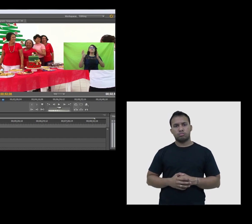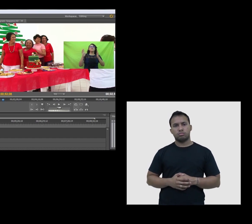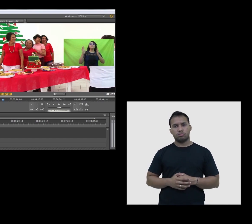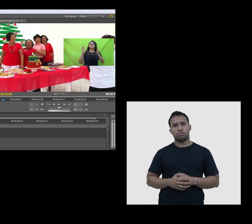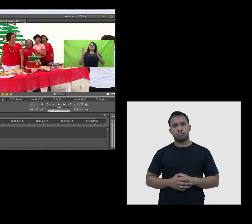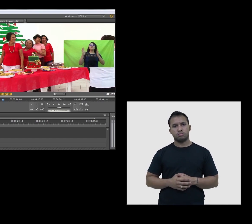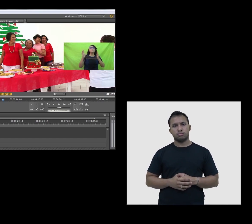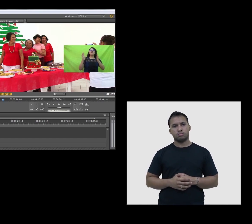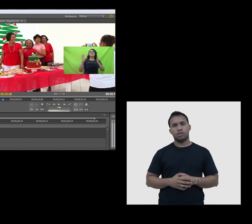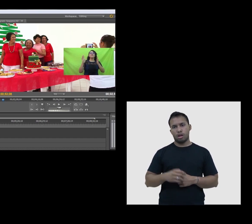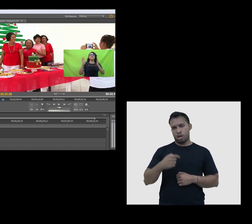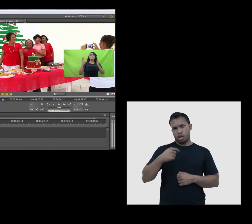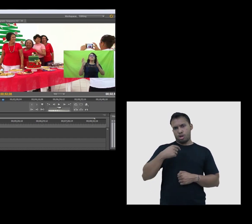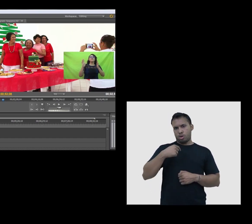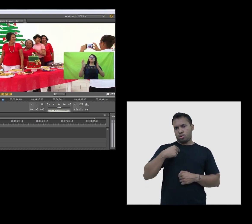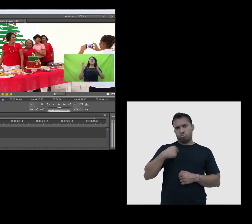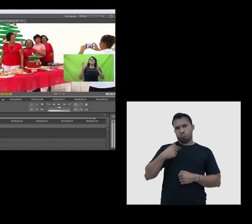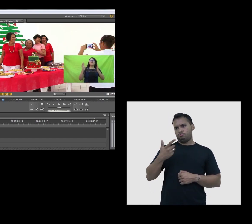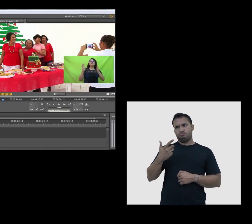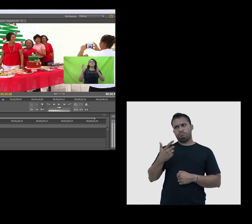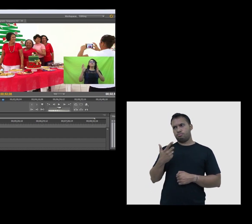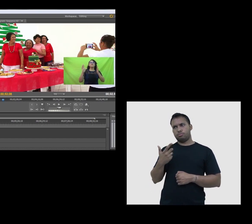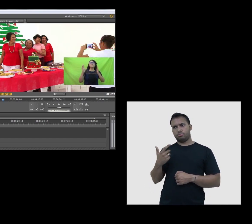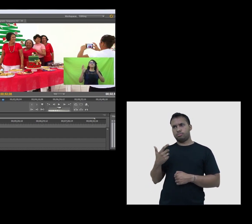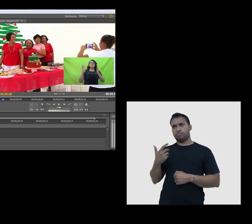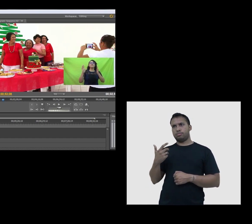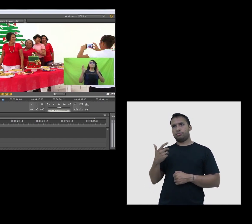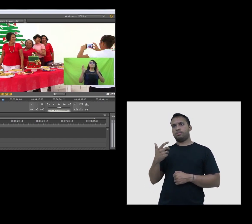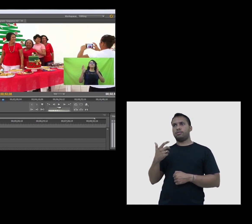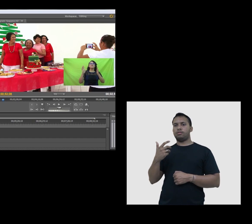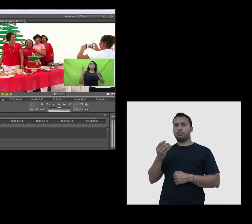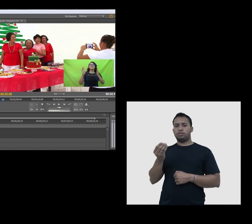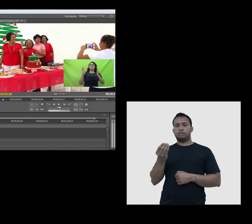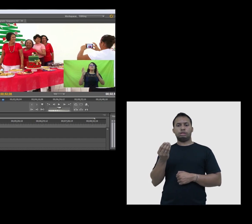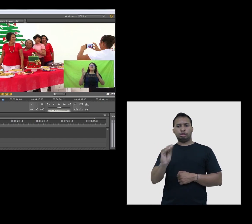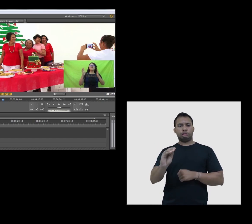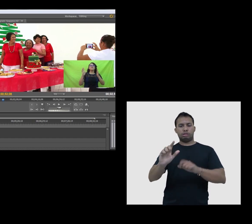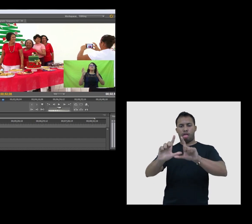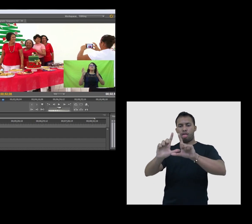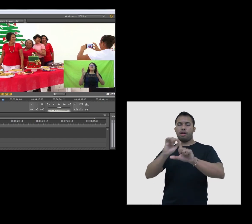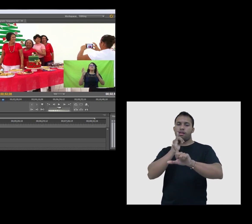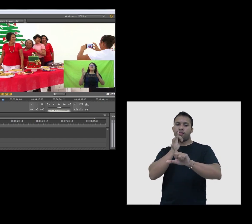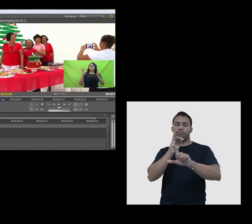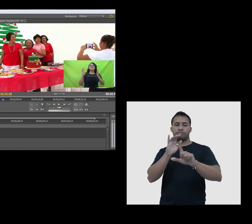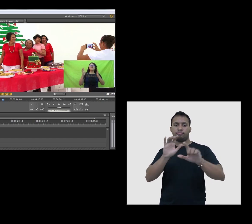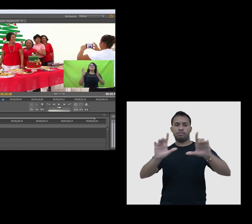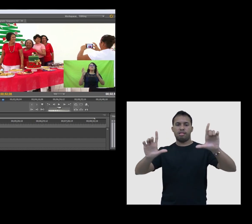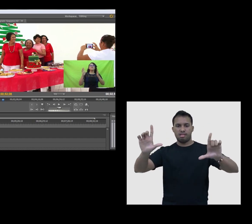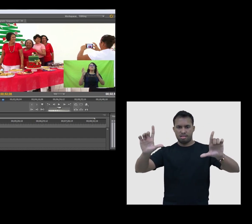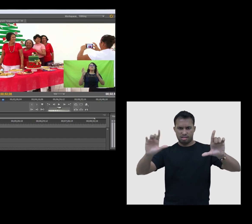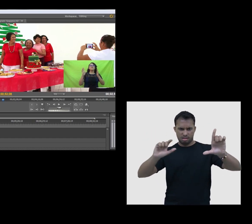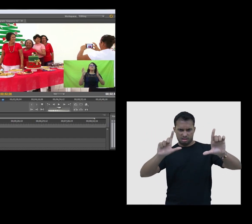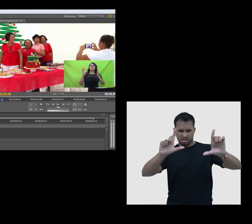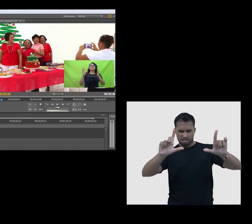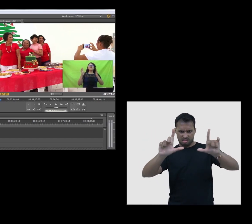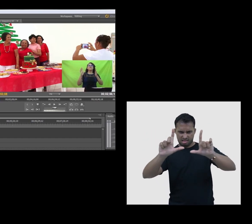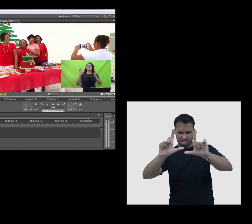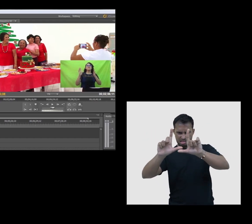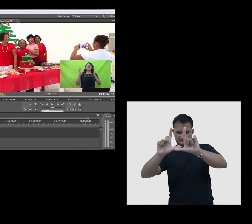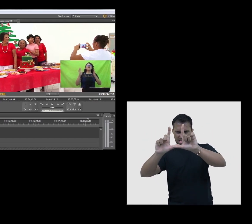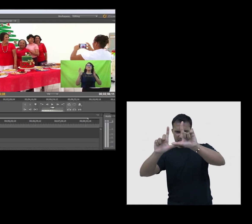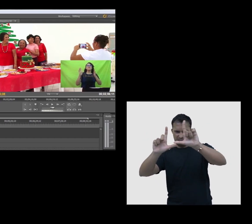condizente com a janela de libras. Eu não costumo deixar colado aqui embaixo, por conta de algumas resoluções de